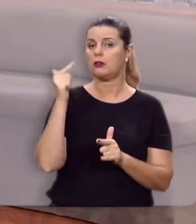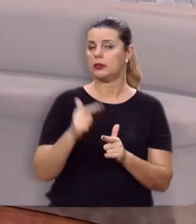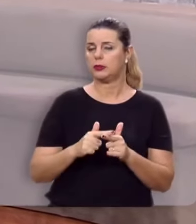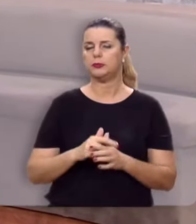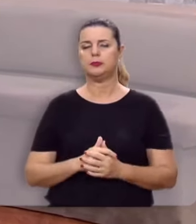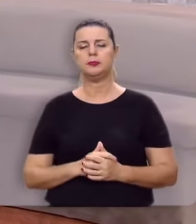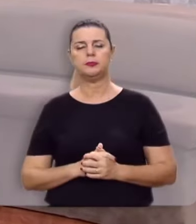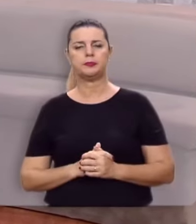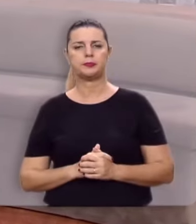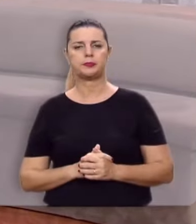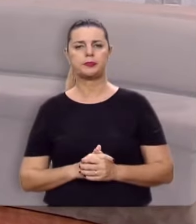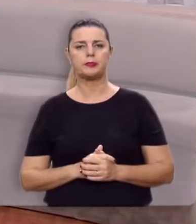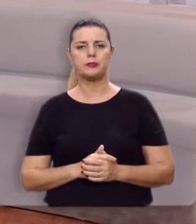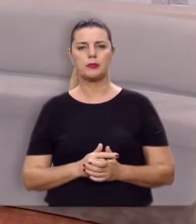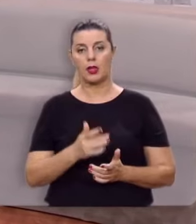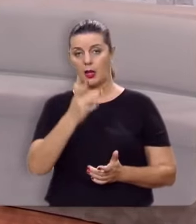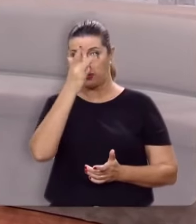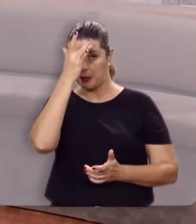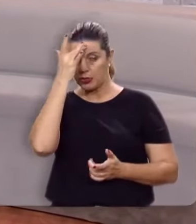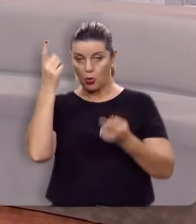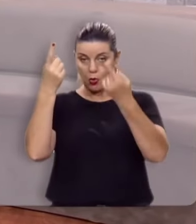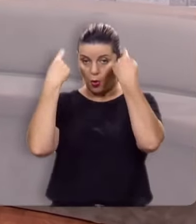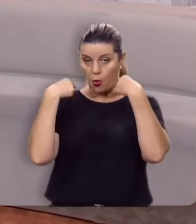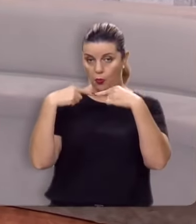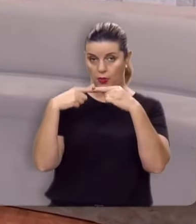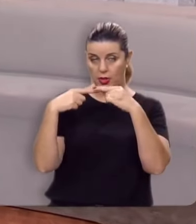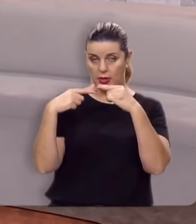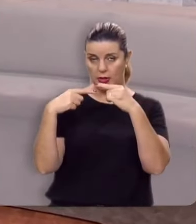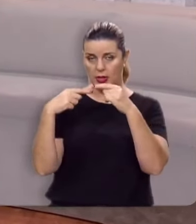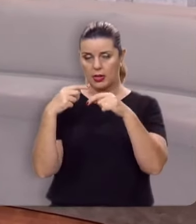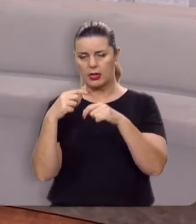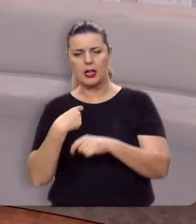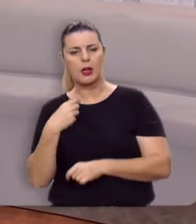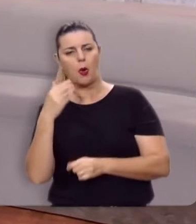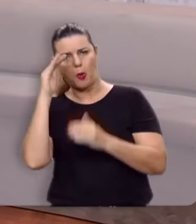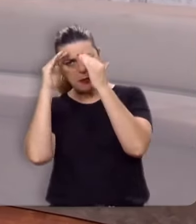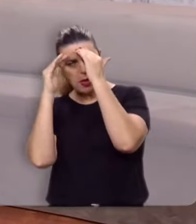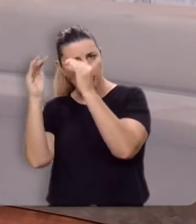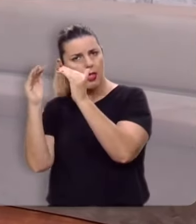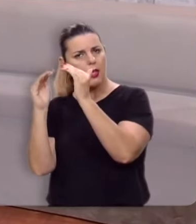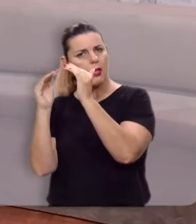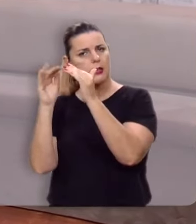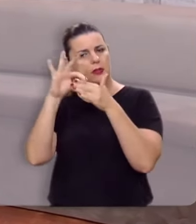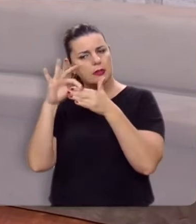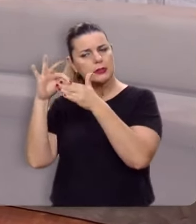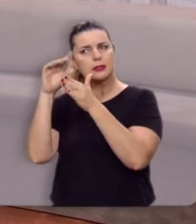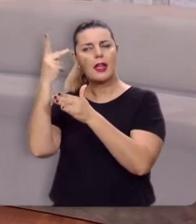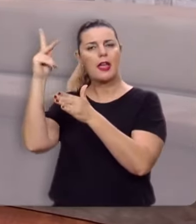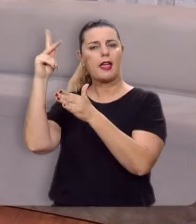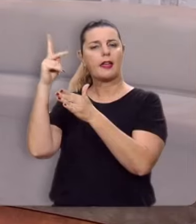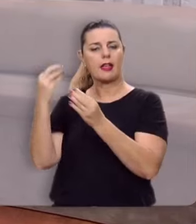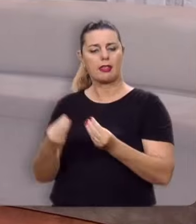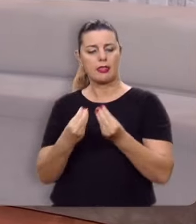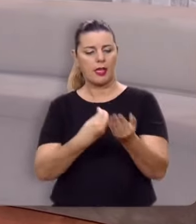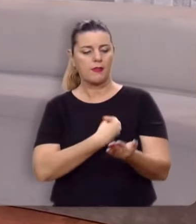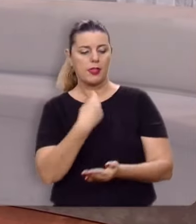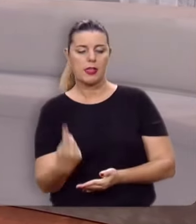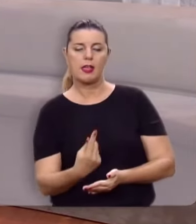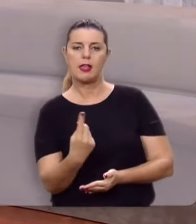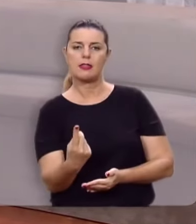novamente que as suas ovelhas ouvem a sua voz e o seguem. Ele dá a elas a vida